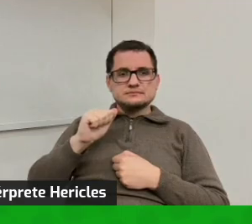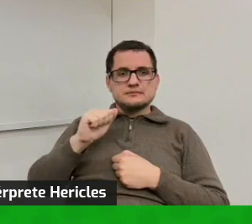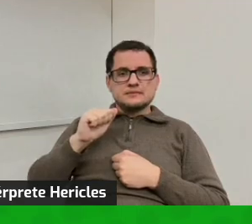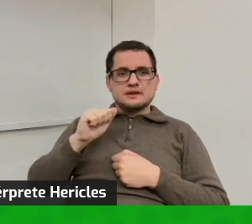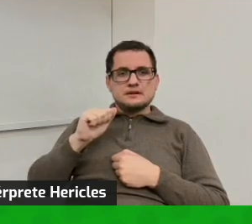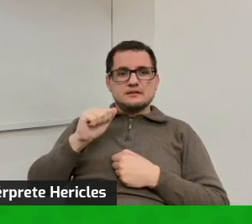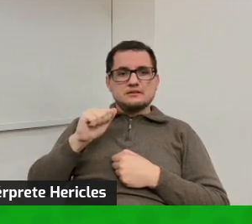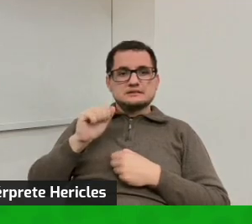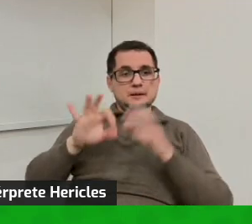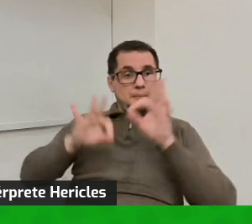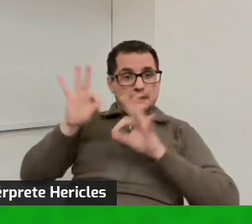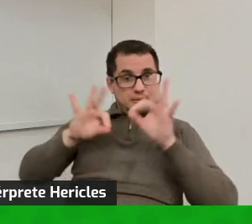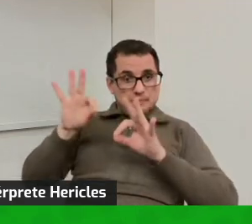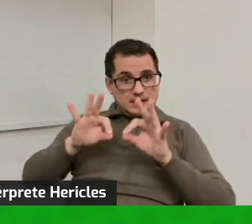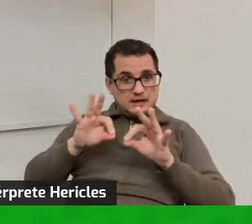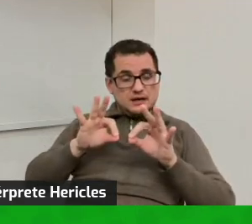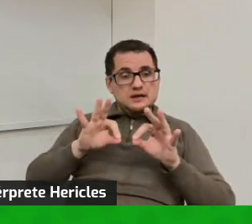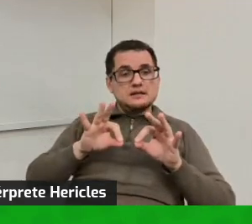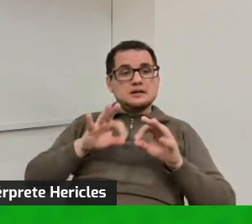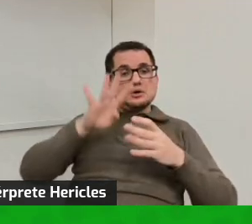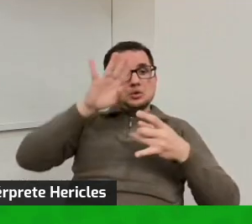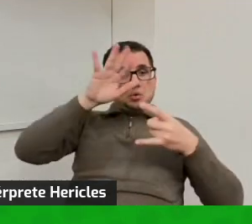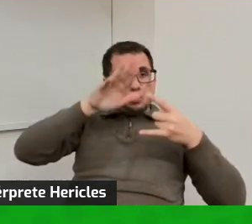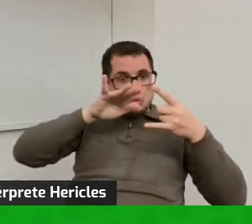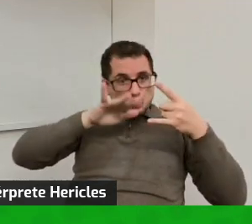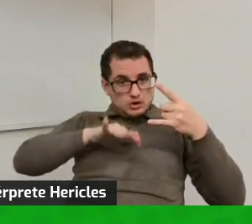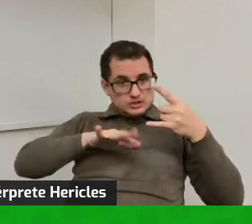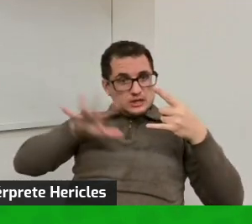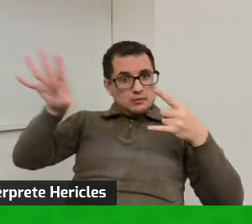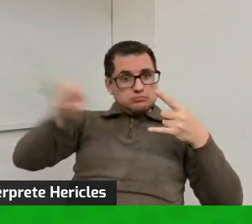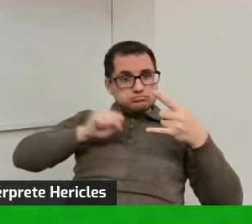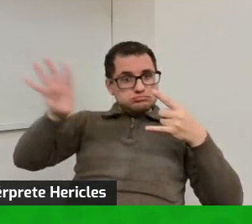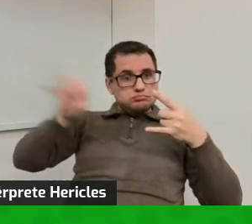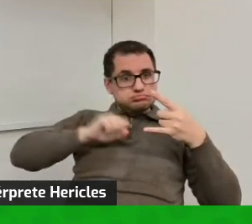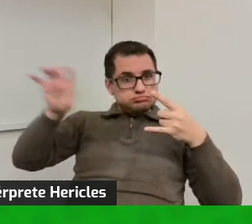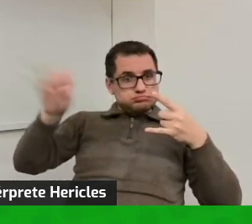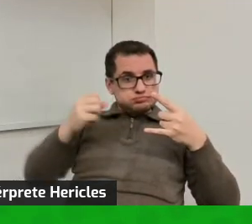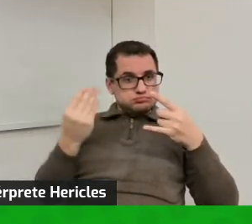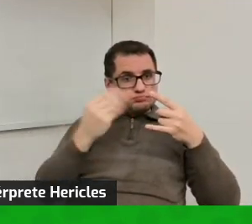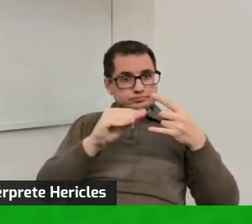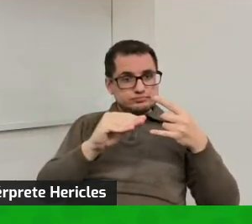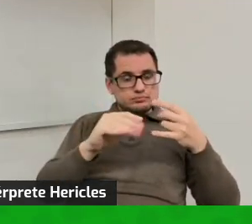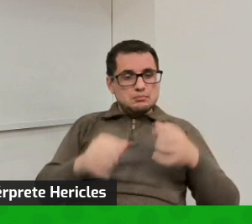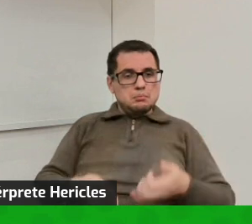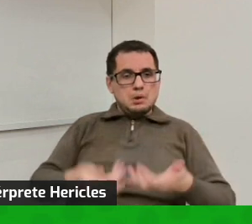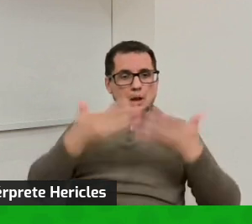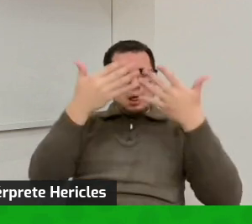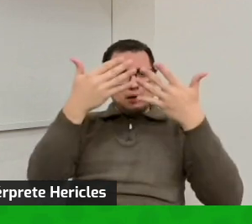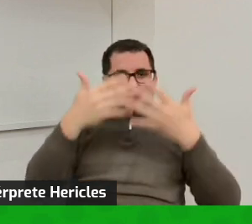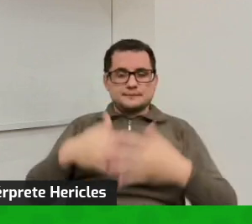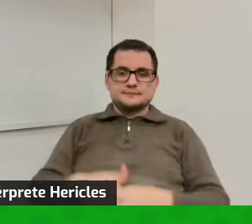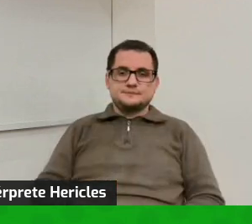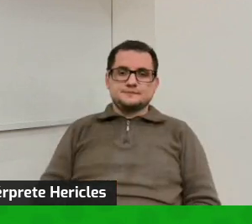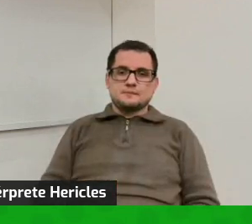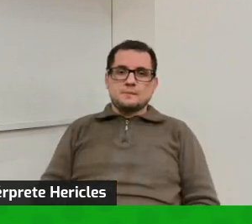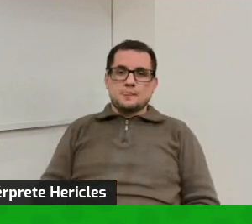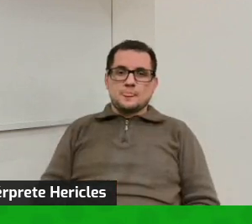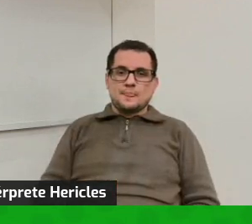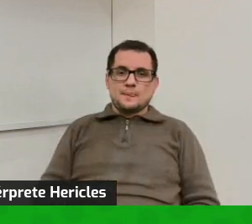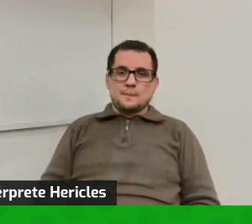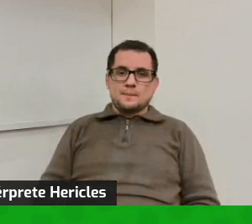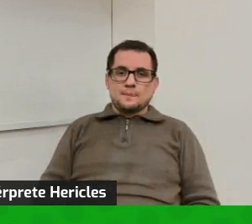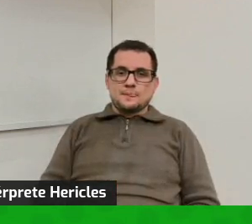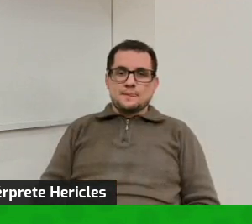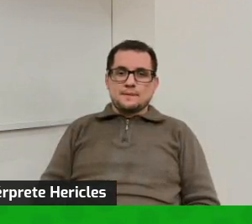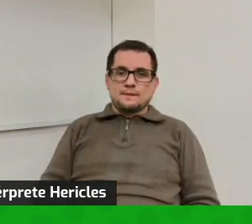as correspondências, as planilhas, vai puxando as referências uma atrás da outra e dispara tudo ali para você. Então,